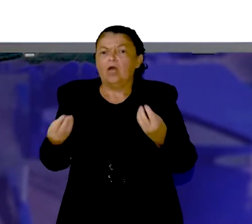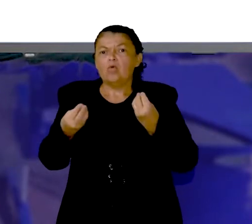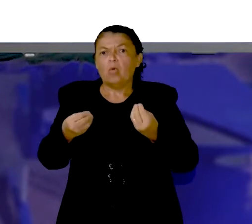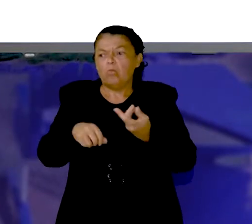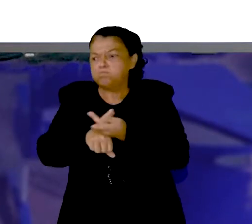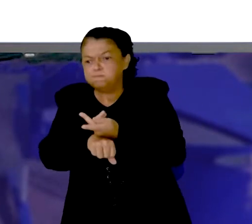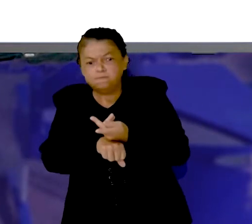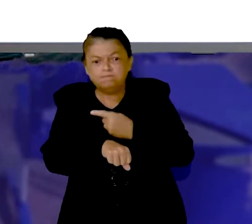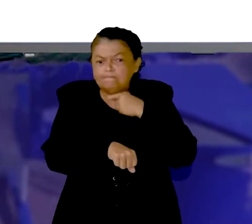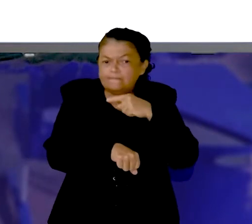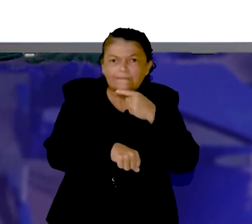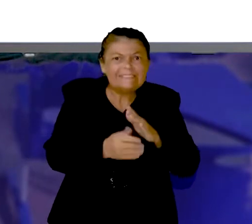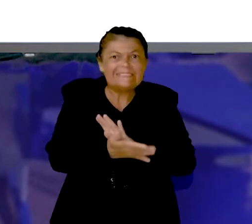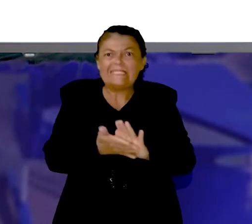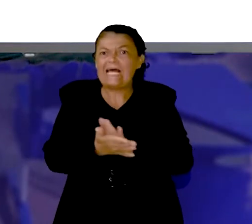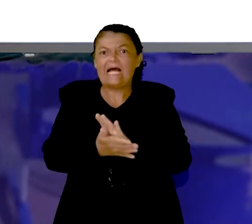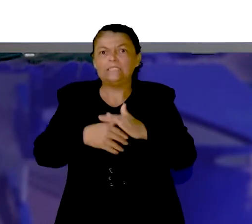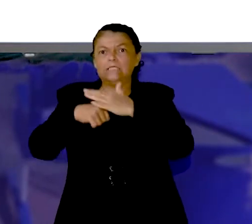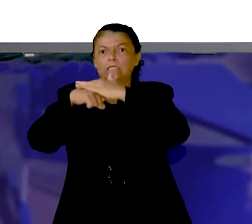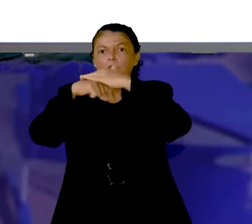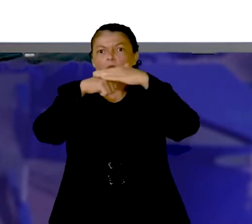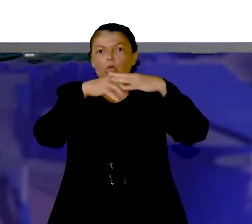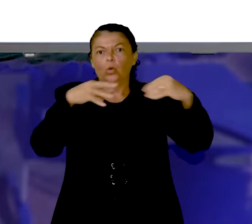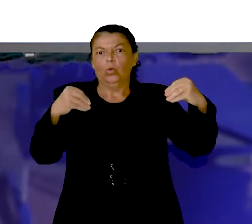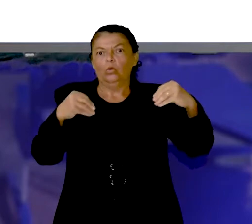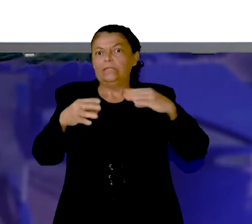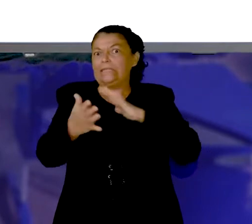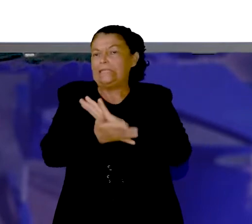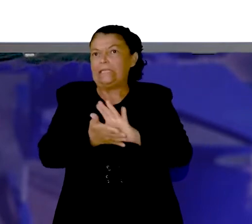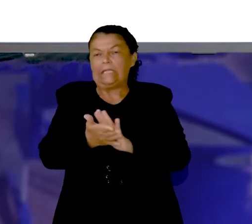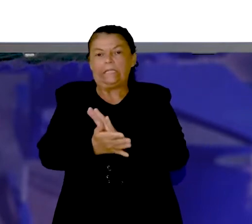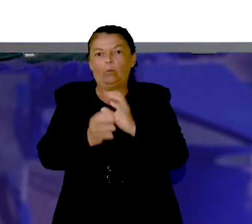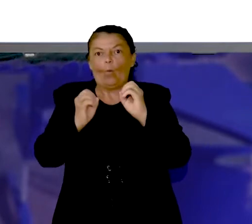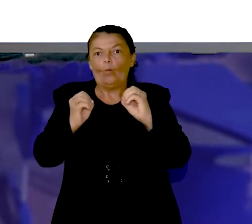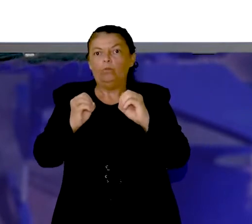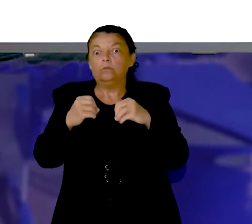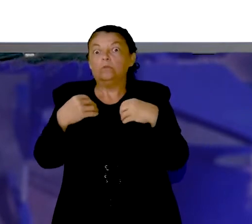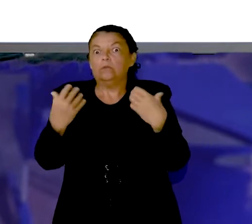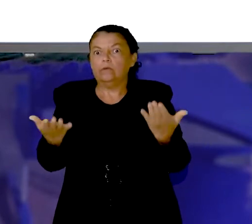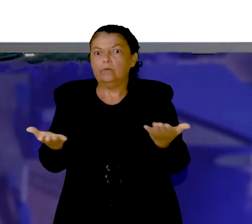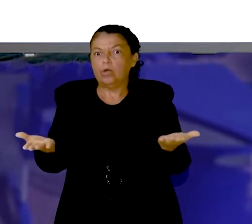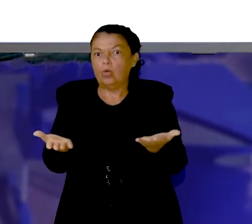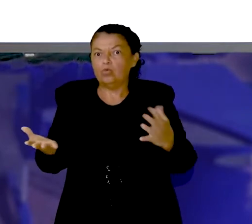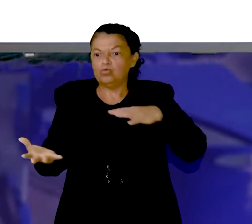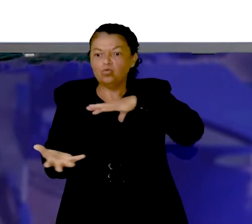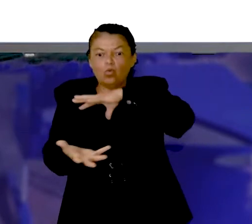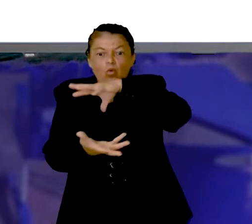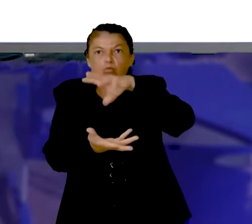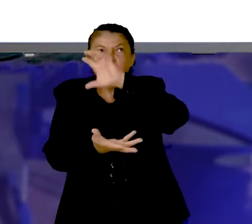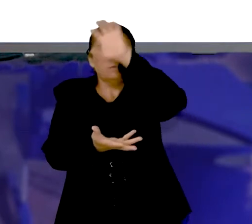tipo de problema ou de doença que estamos presenciando.